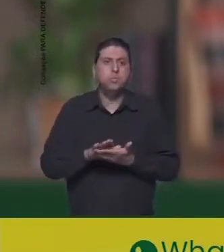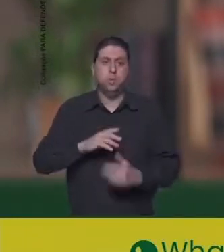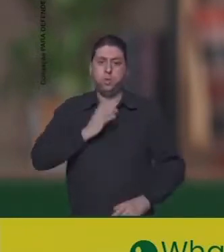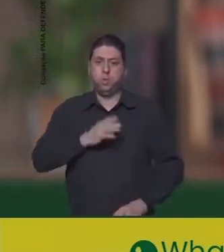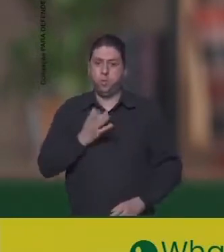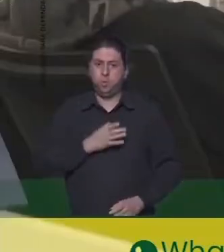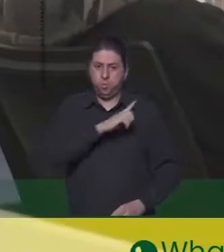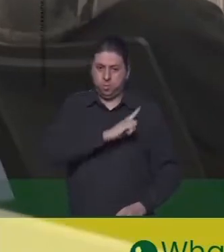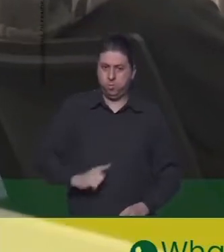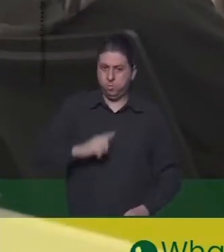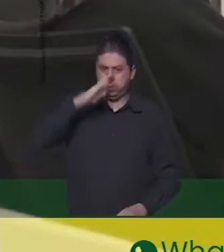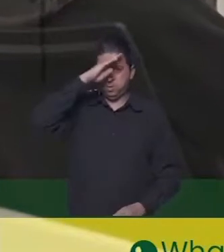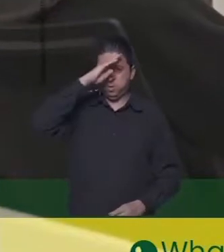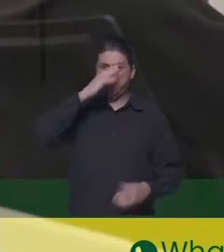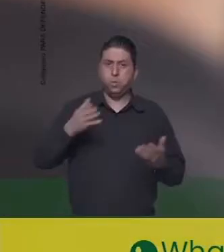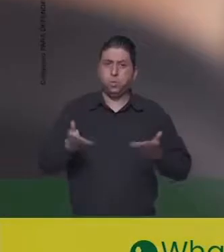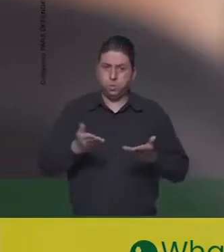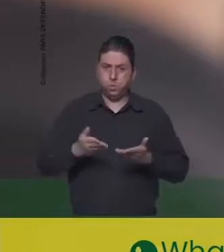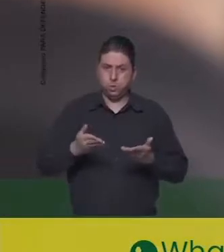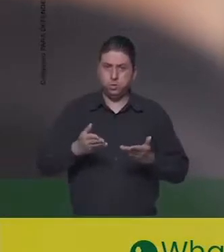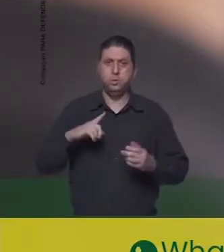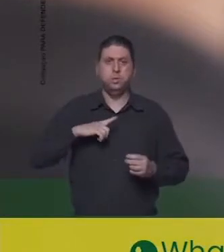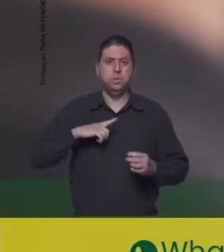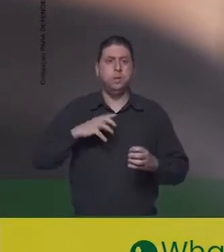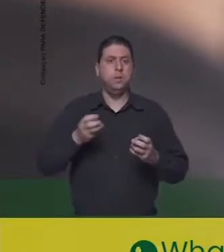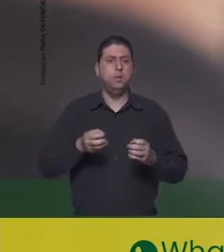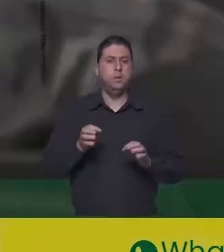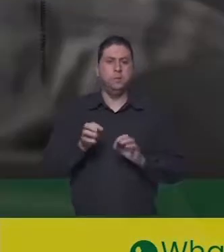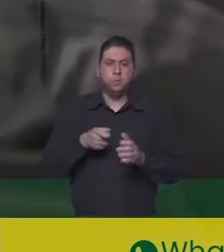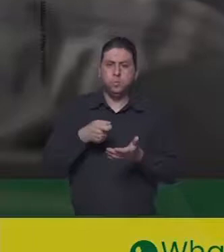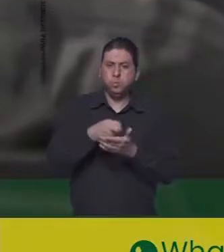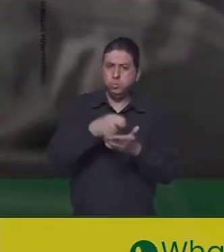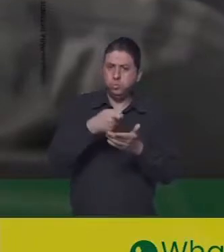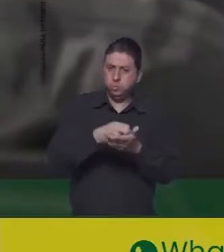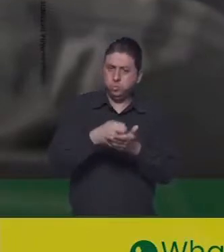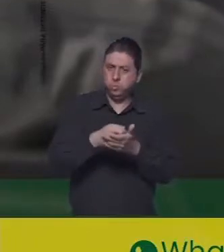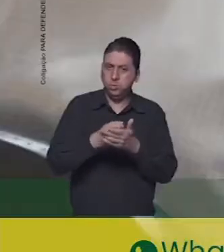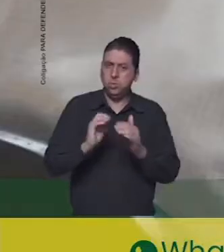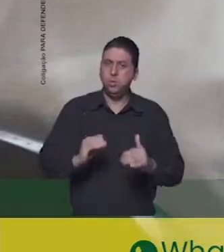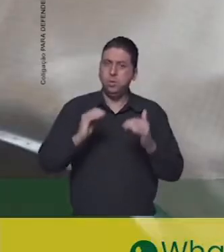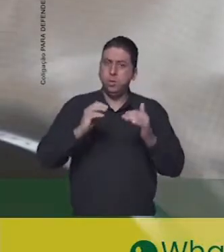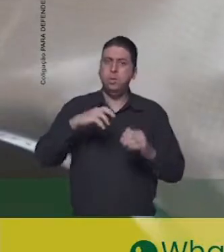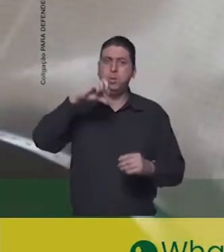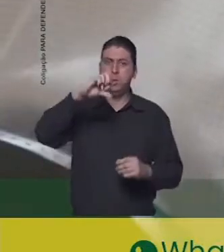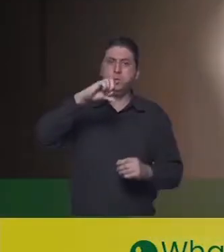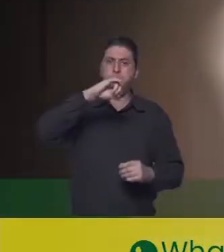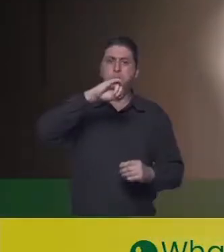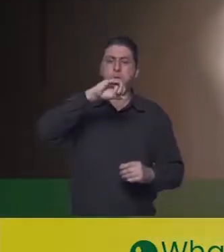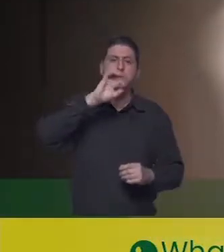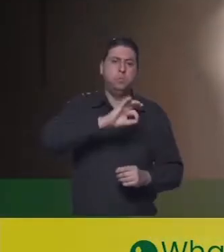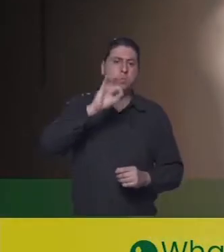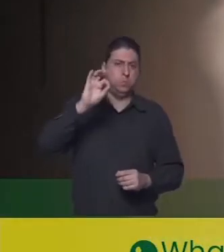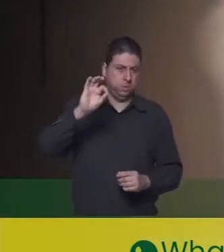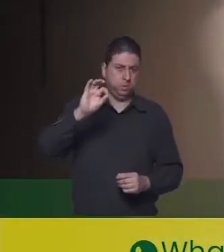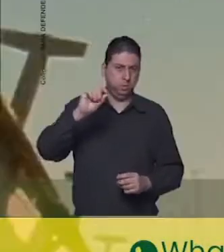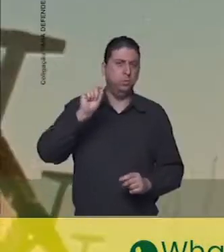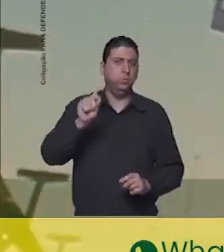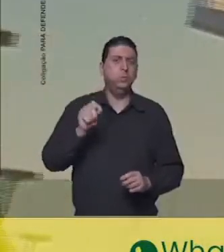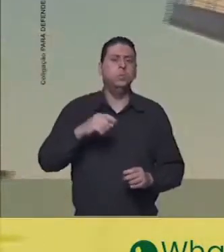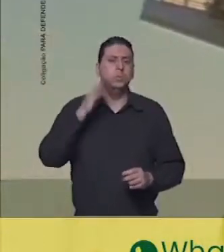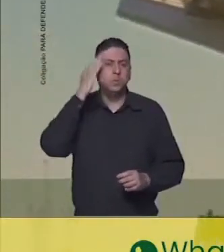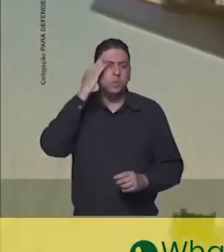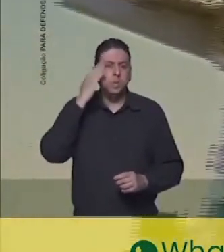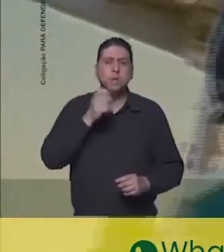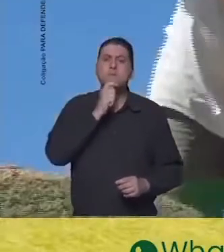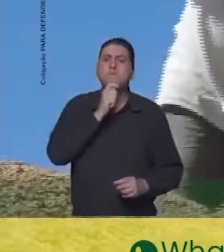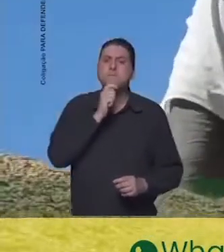de desempregados. E hoje, estamos com algo em torno de 9,3%, tendendo a cair ainda mais. Sei que